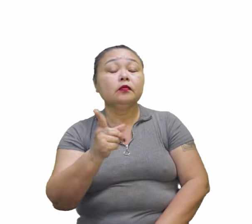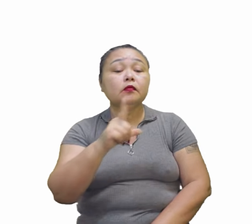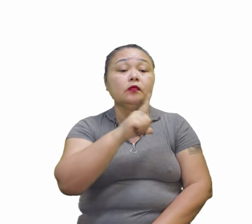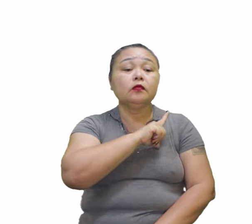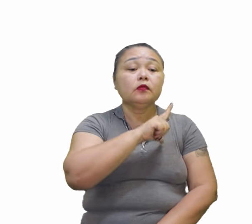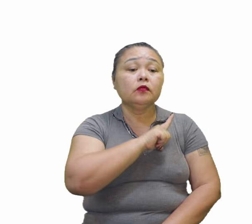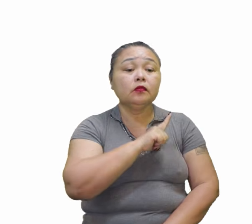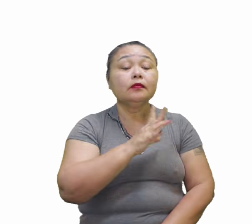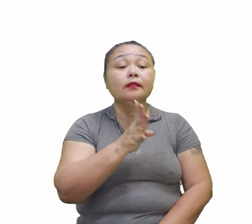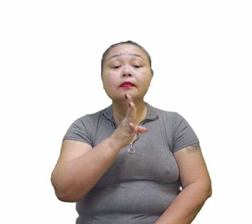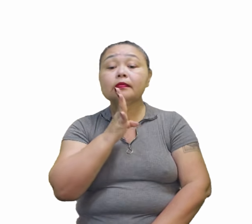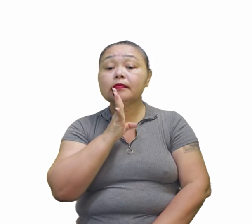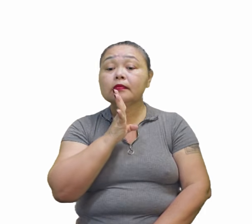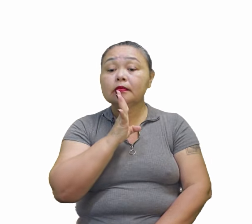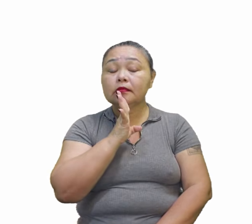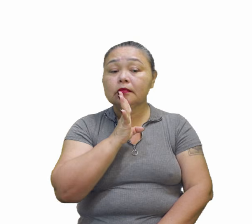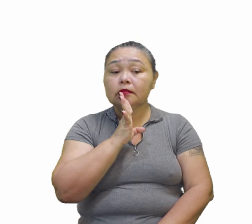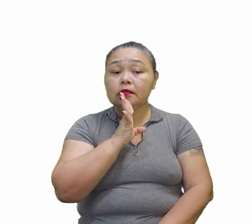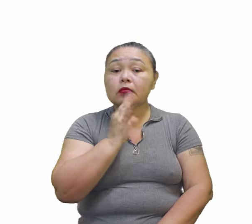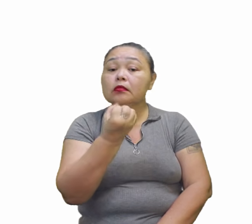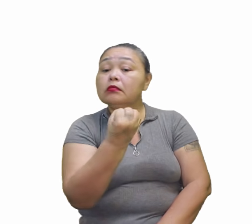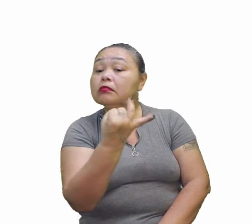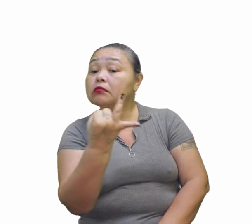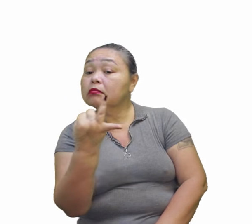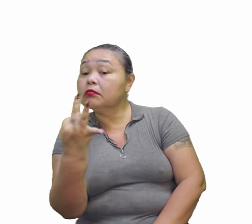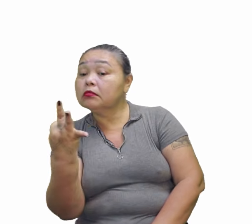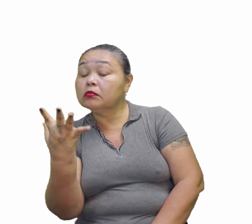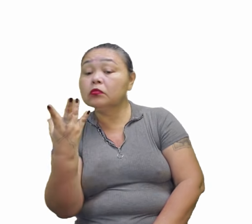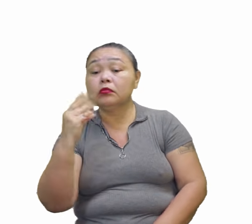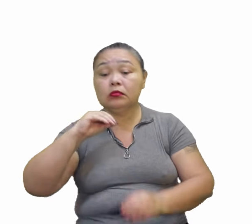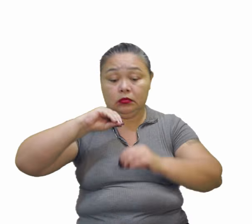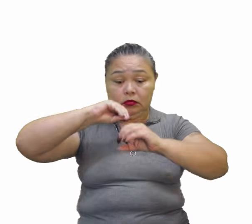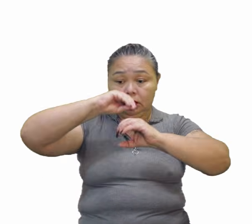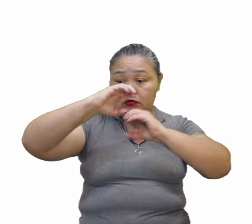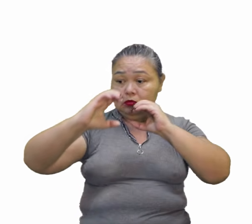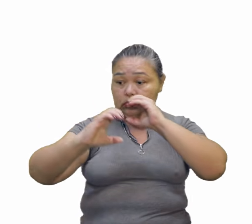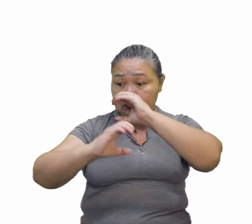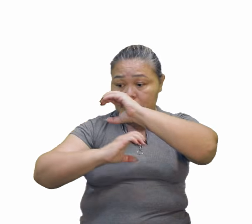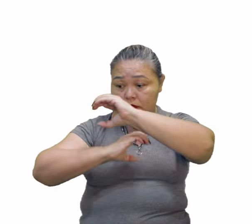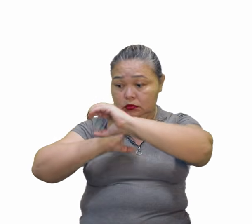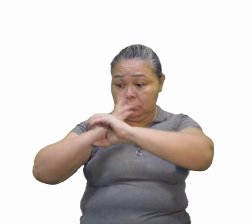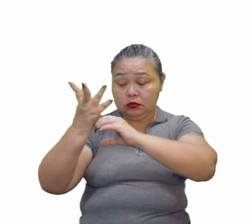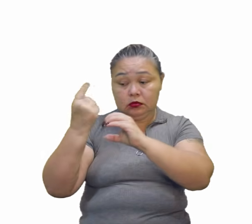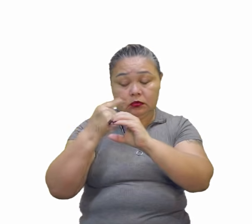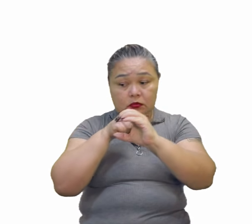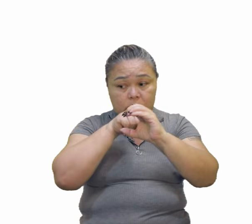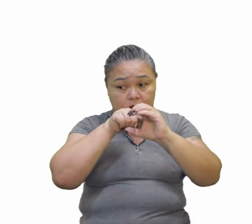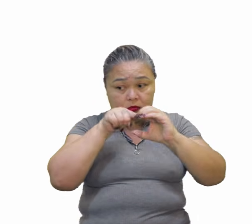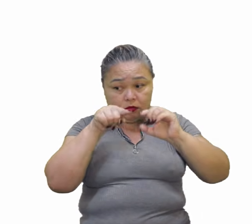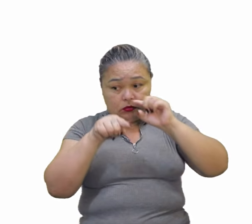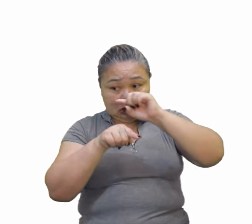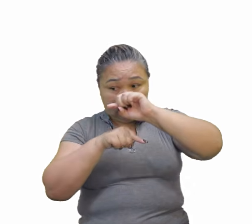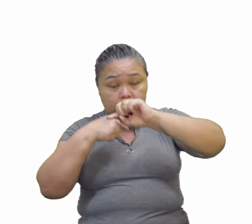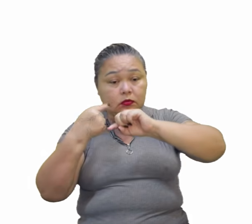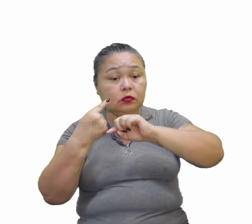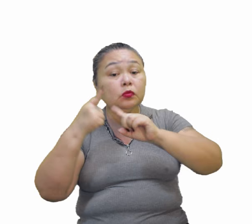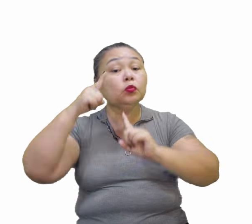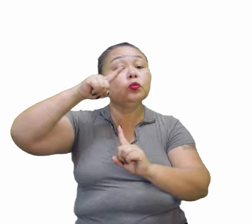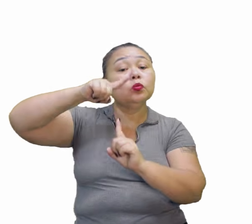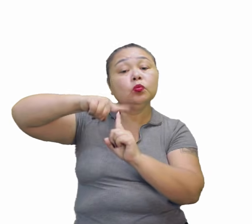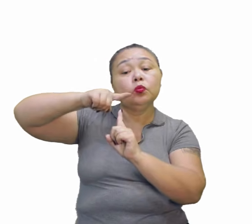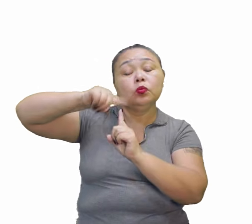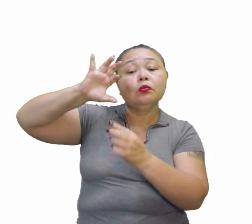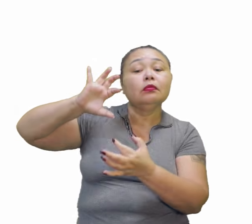vou ter que conhecer a quantidade de átomos de carbonos que existe na cadeia e o tipo